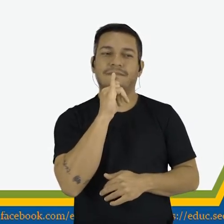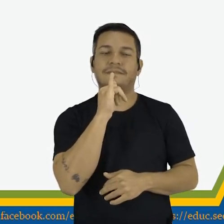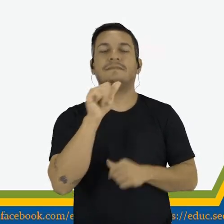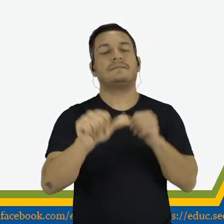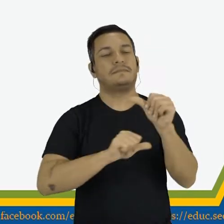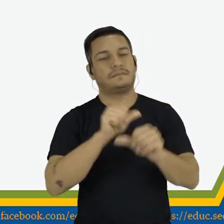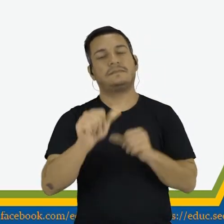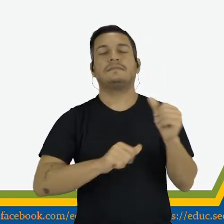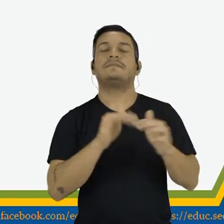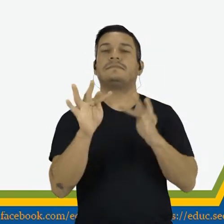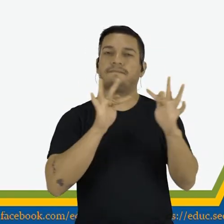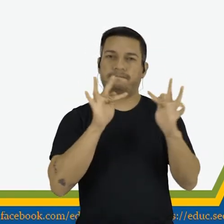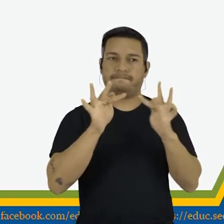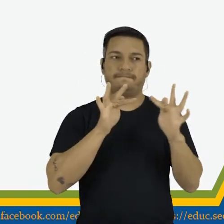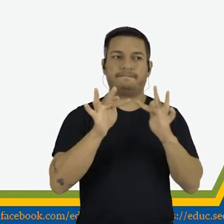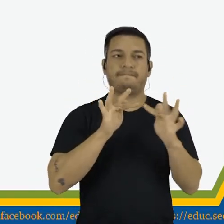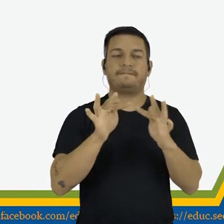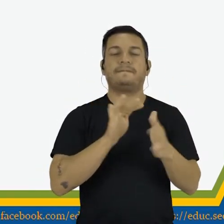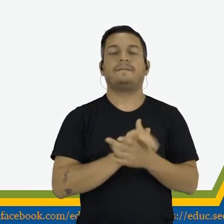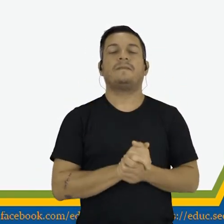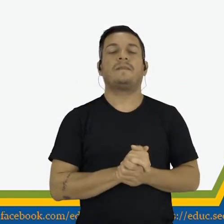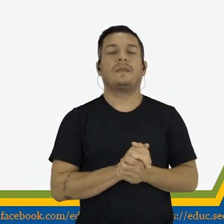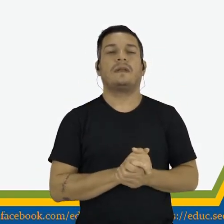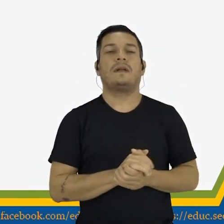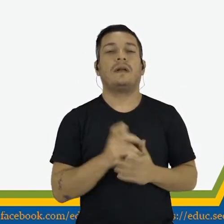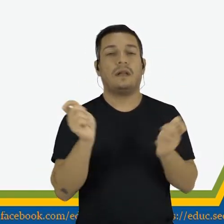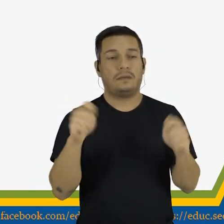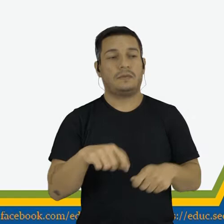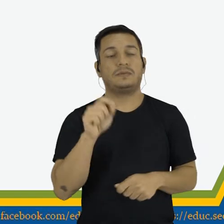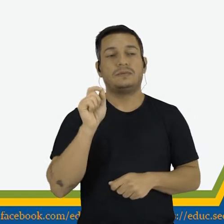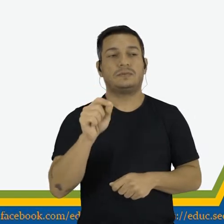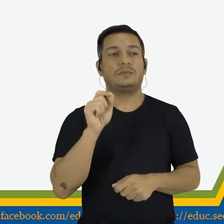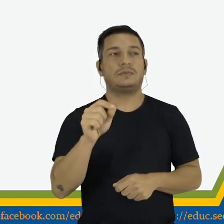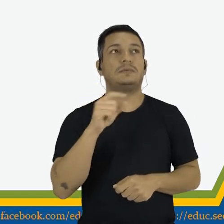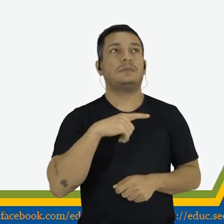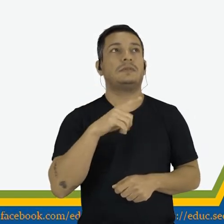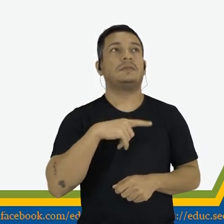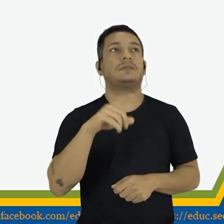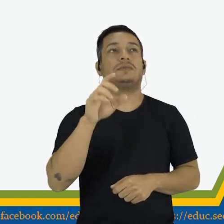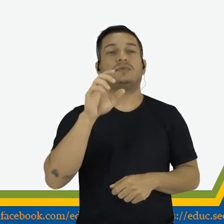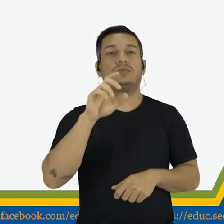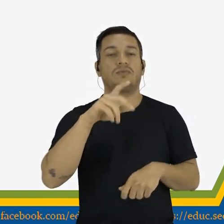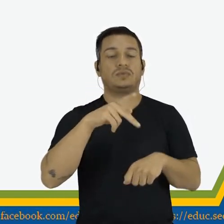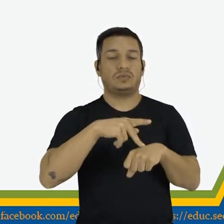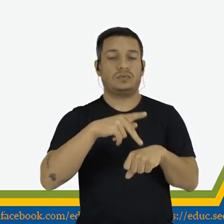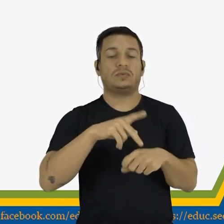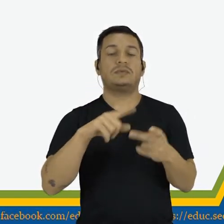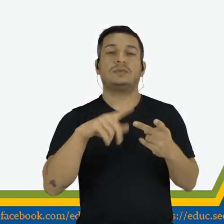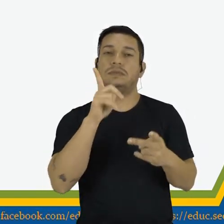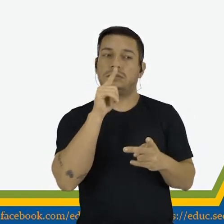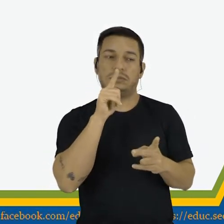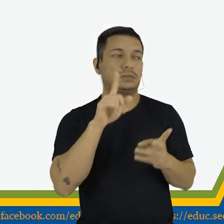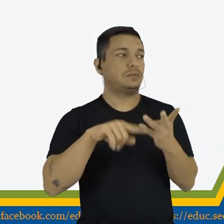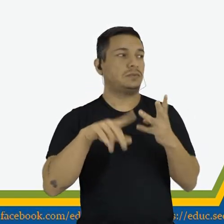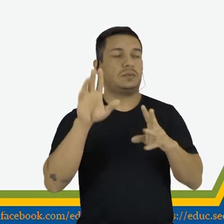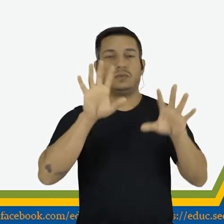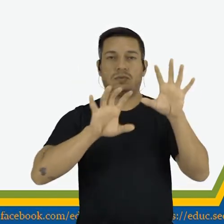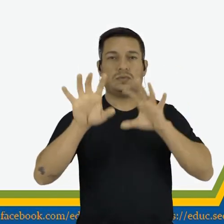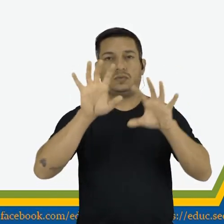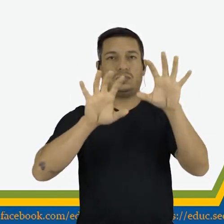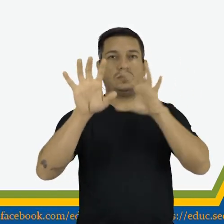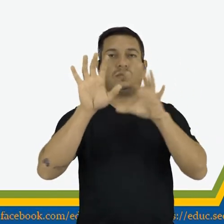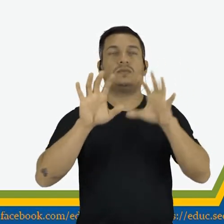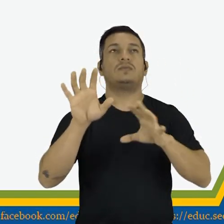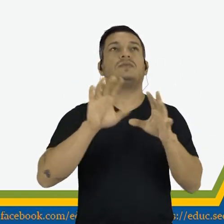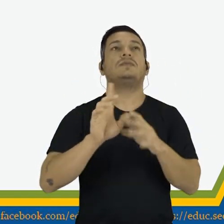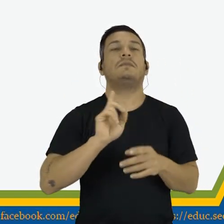uma transformação física, tendo em vista que ela pode ficar no estado sólido, líquido e gasoso. Nós